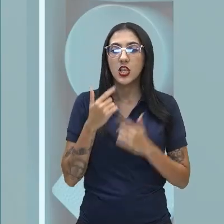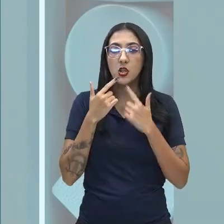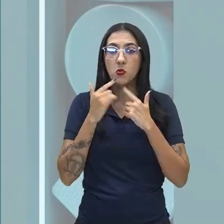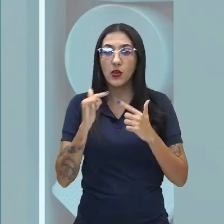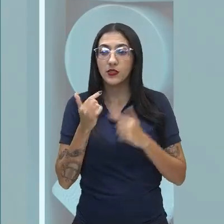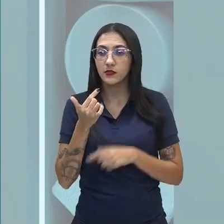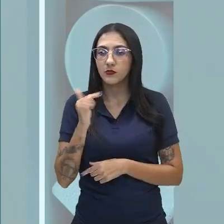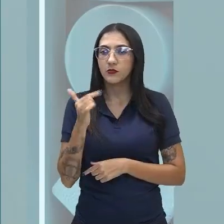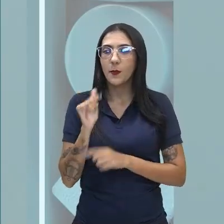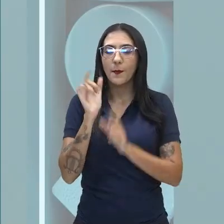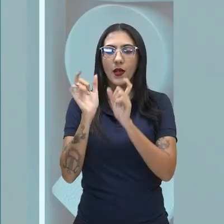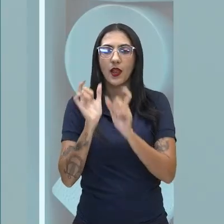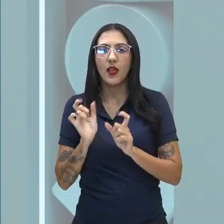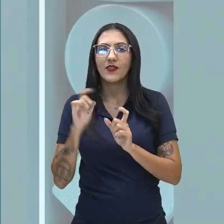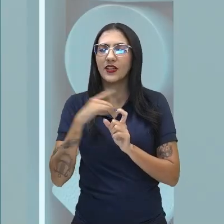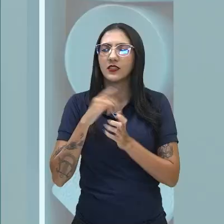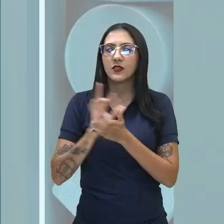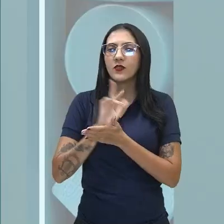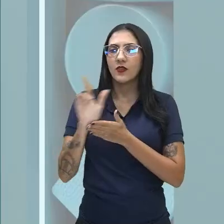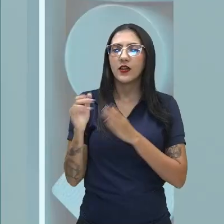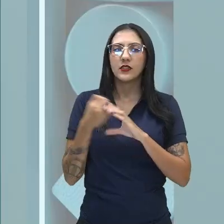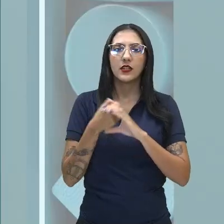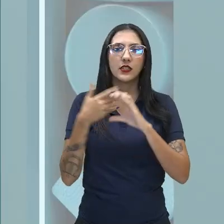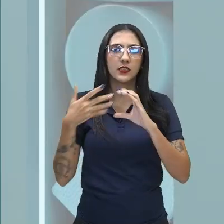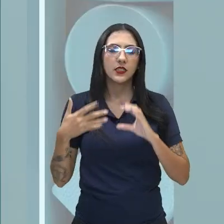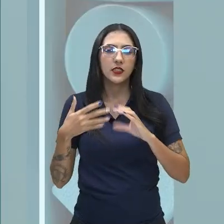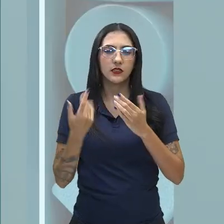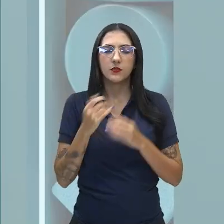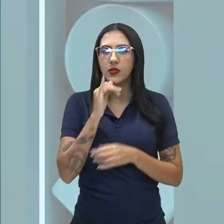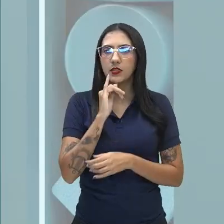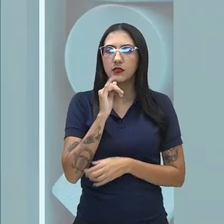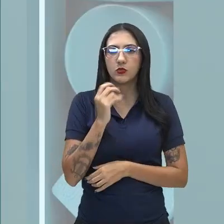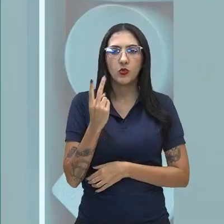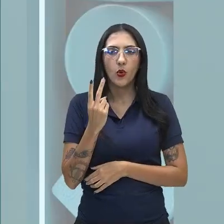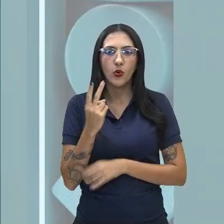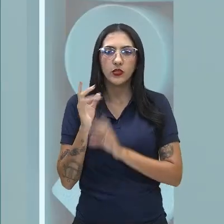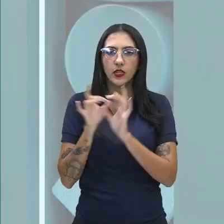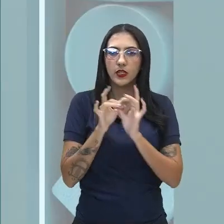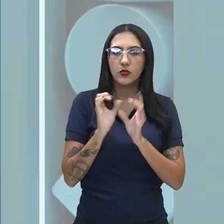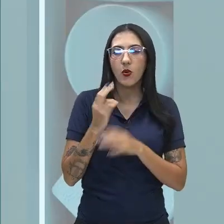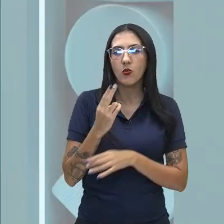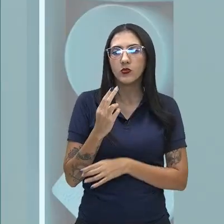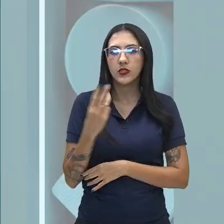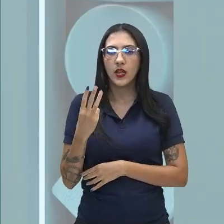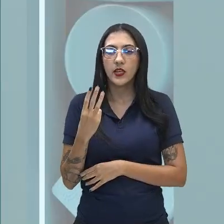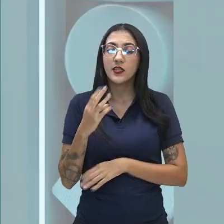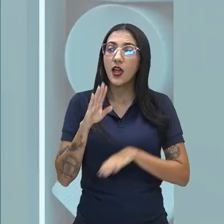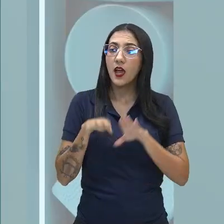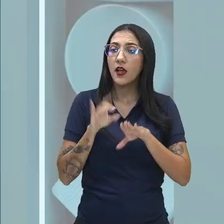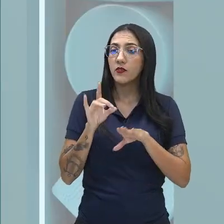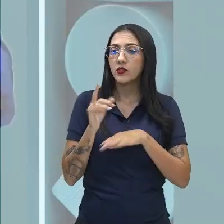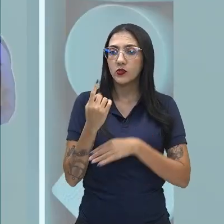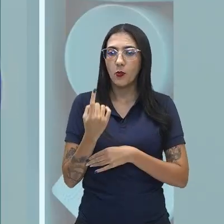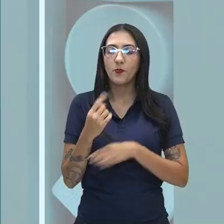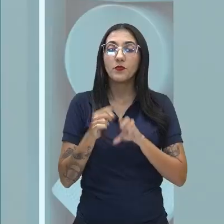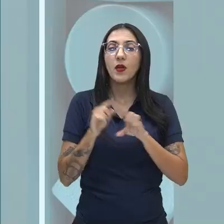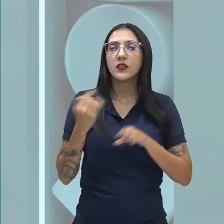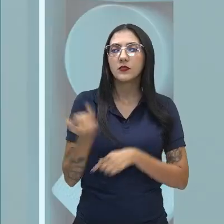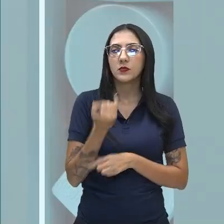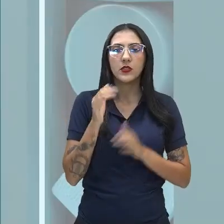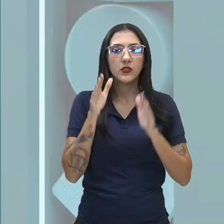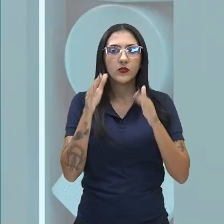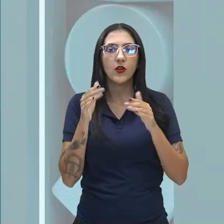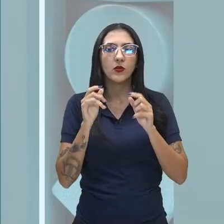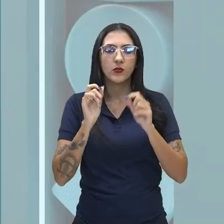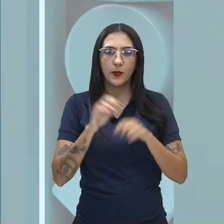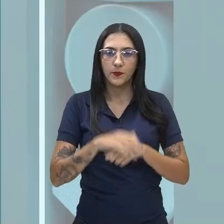constituída de muitos elementos, ou de 2, ou de 3, ou de só um. Agora, o que é importante você notar? Que ela